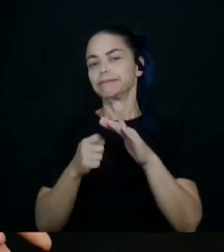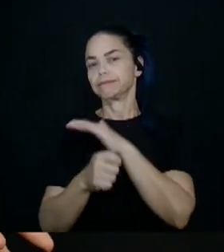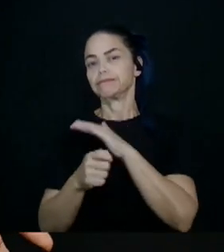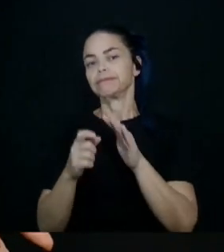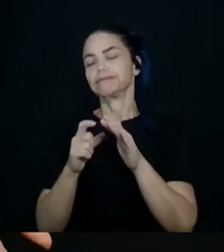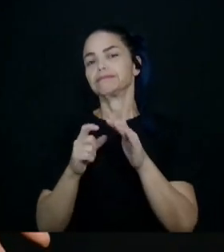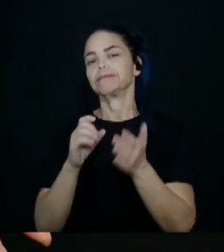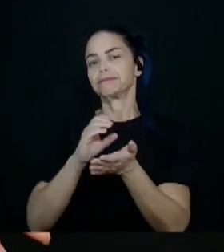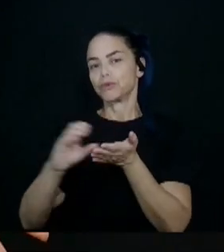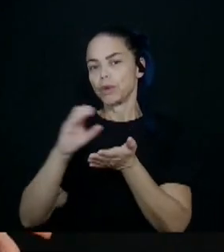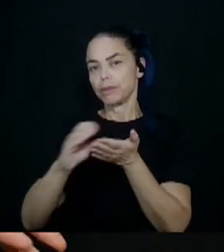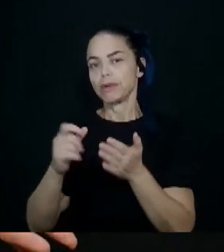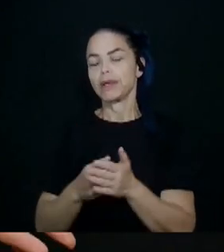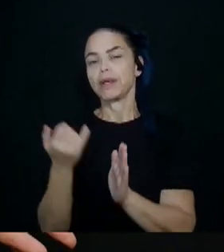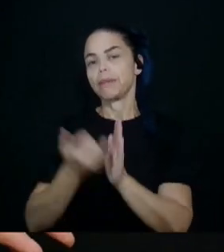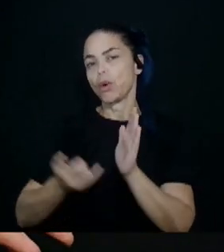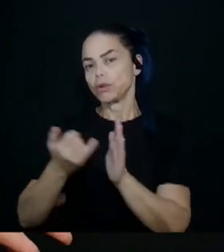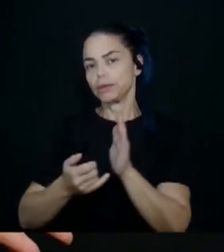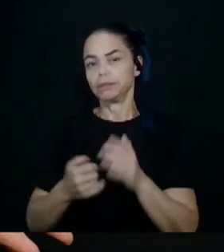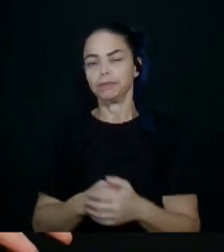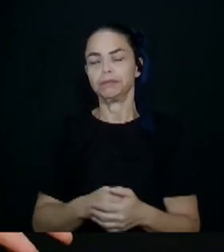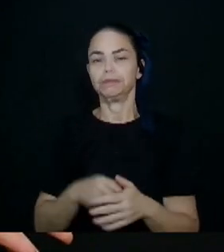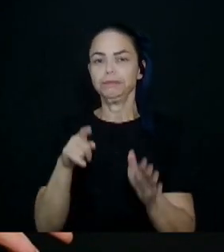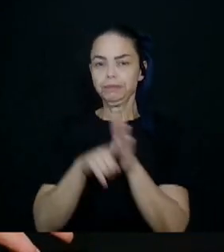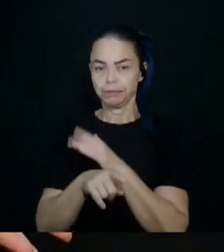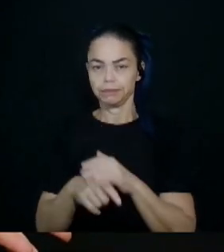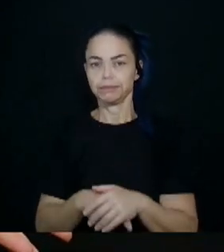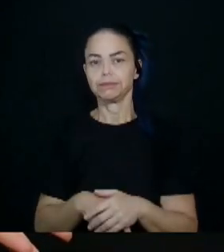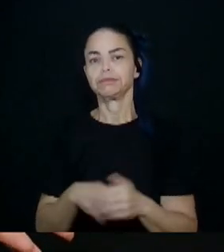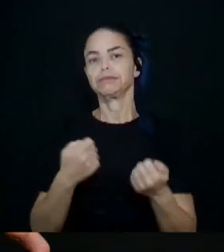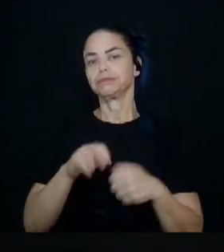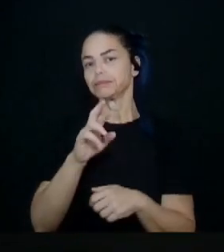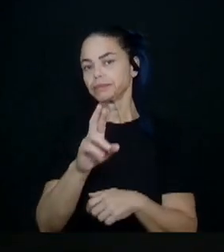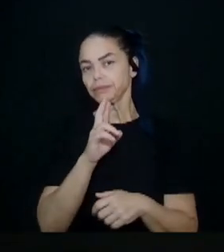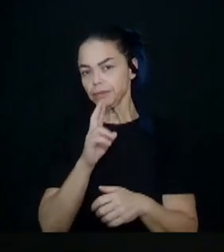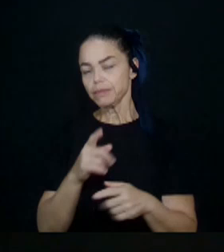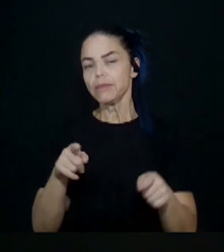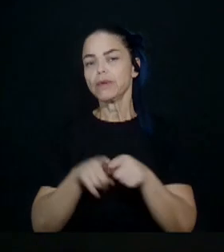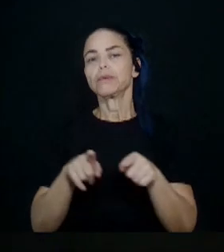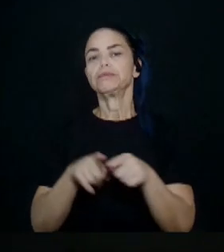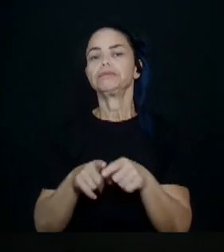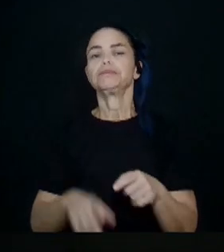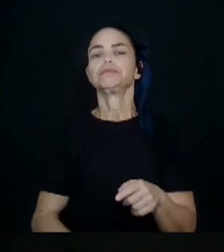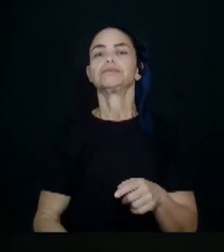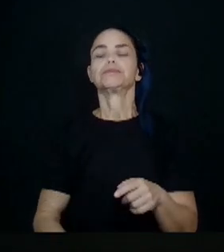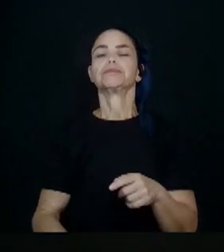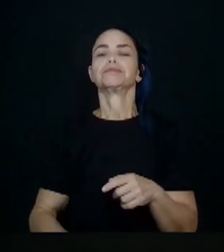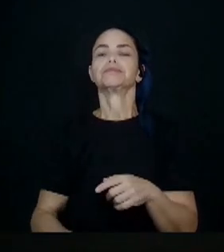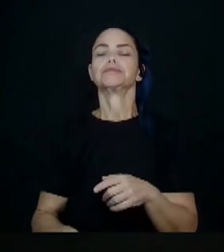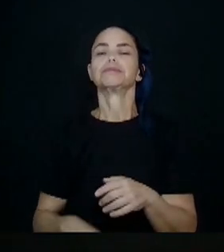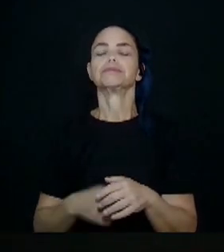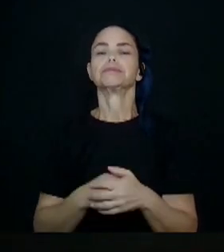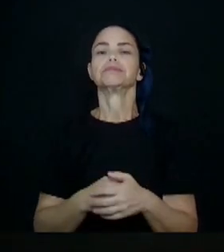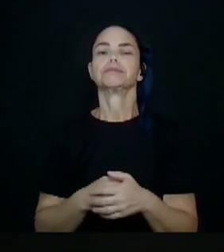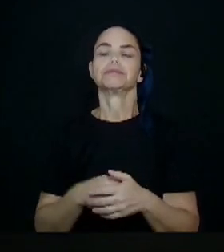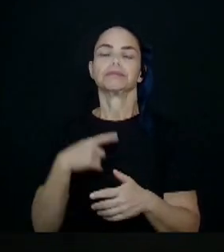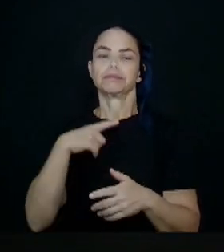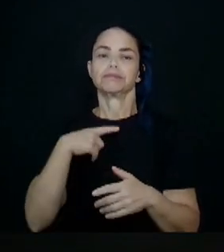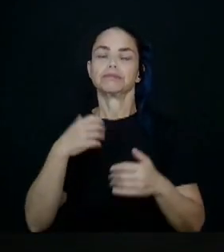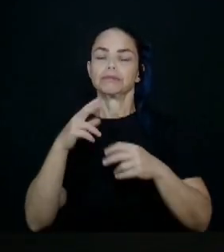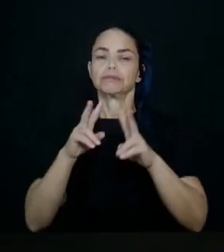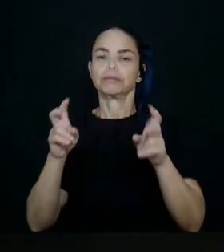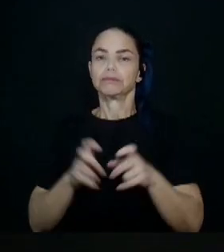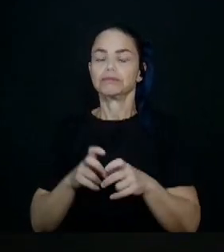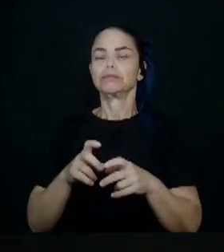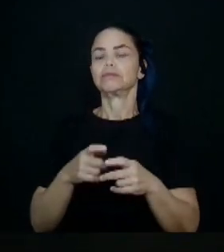algo que deve ser perguntado e deve ser respondido também, né? Porque uma coisa puxa a outra. A gente está aqui falando de trânsito,